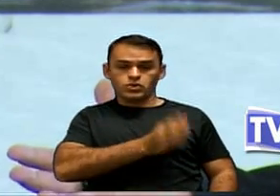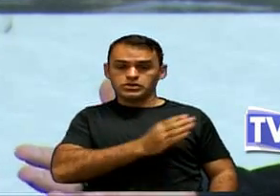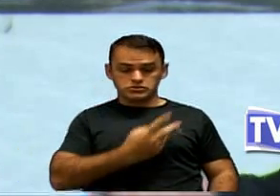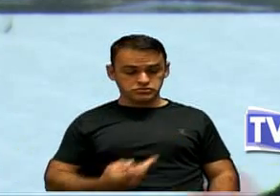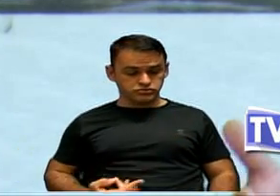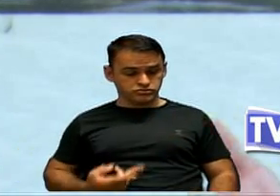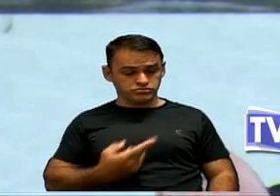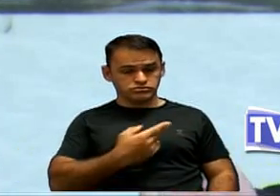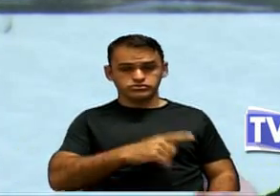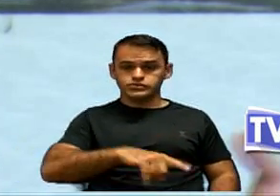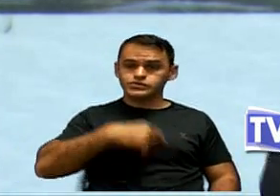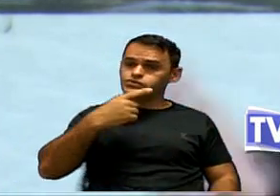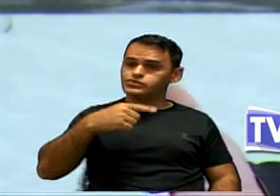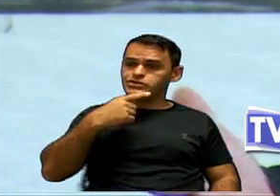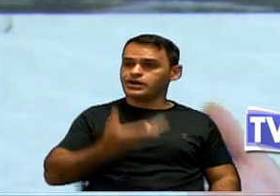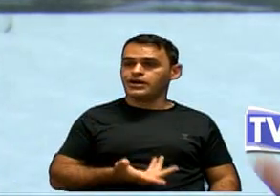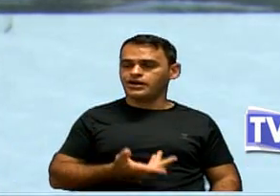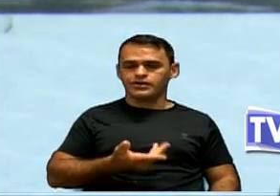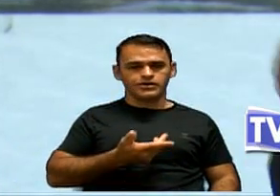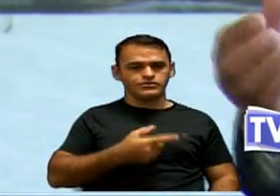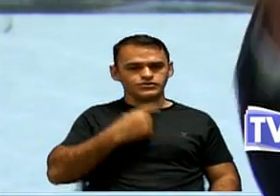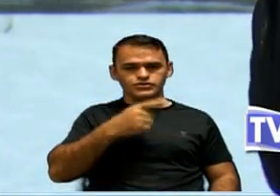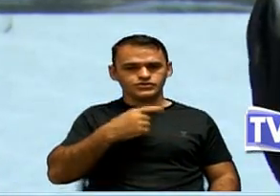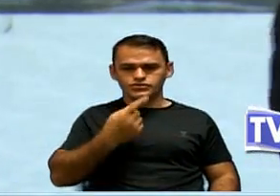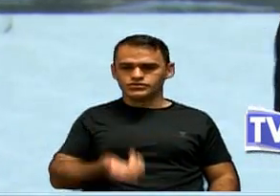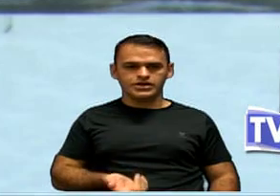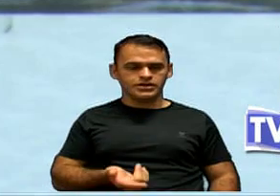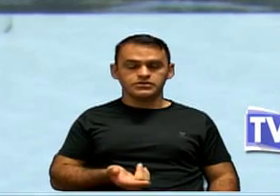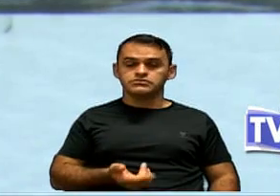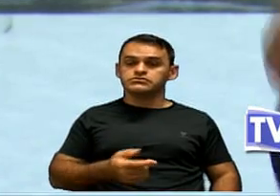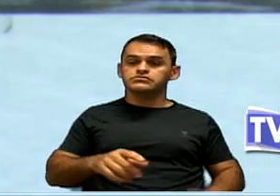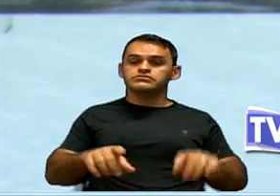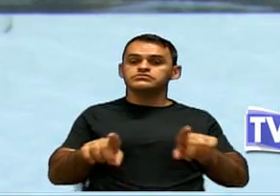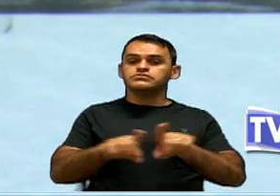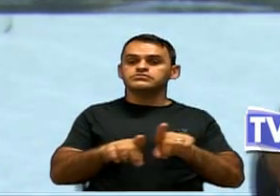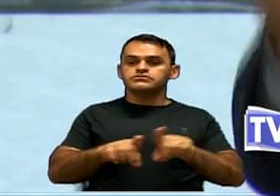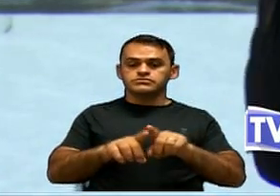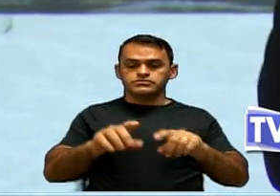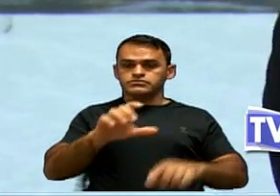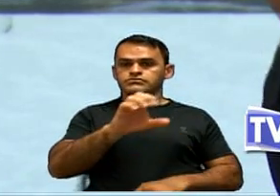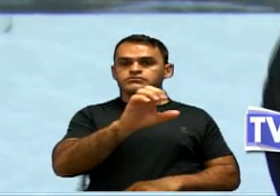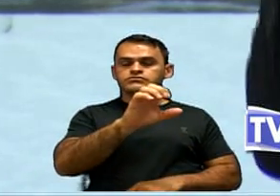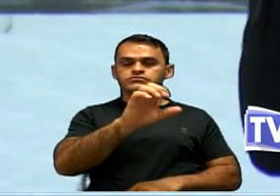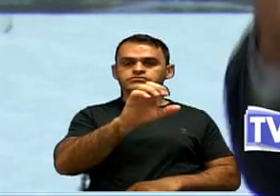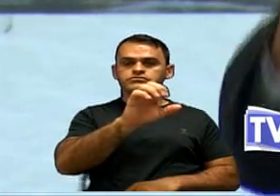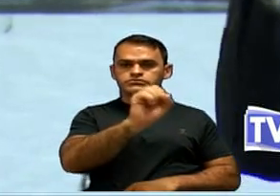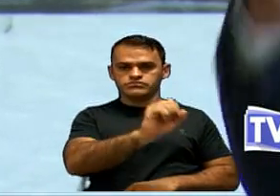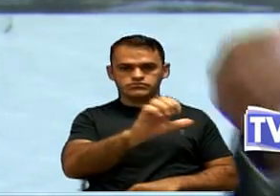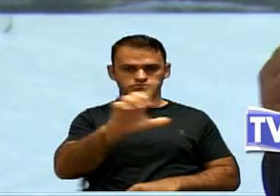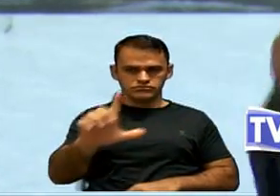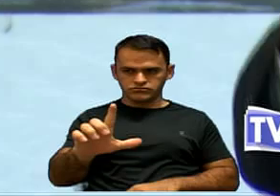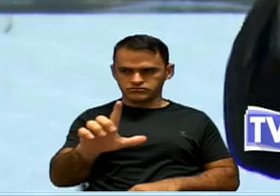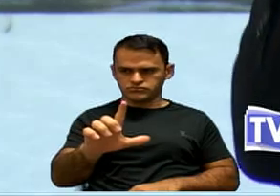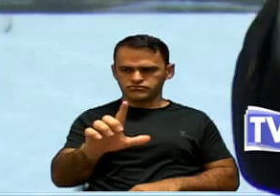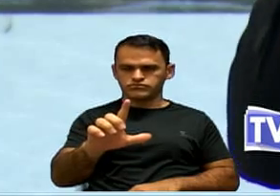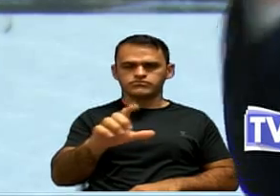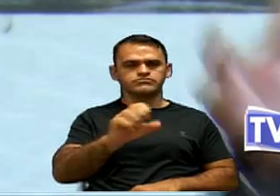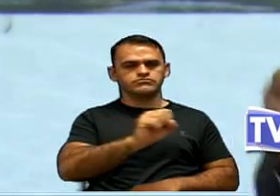Casa e nem recebe por isso. E o Hospital Santa Lucinda tem 20 e poucos